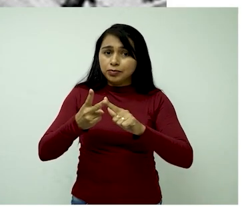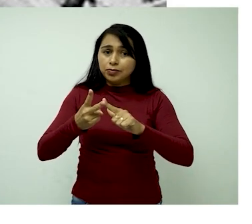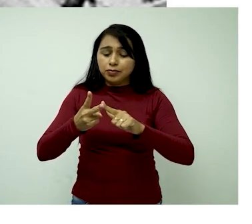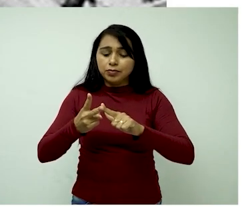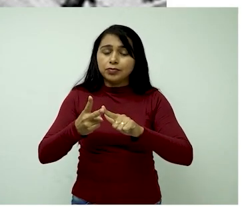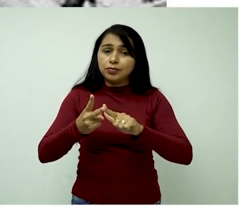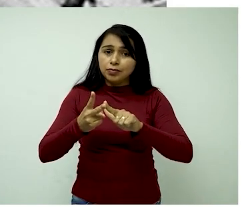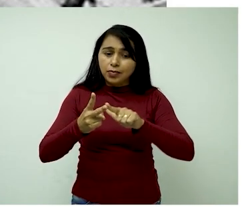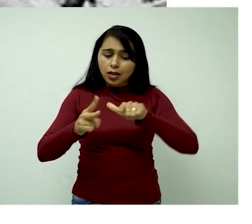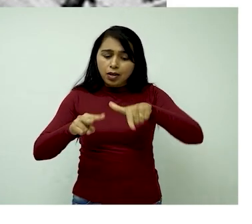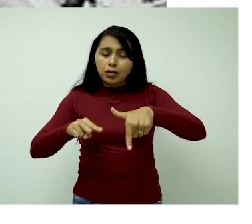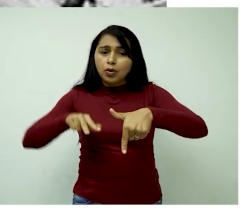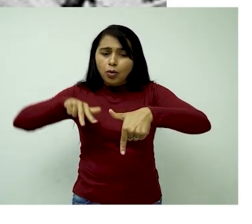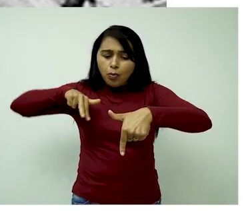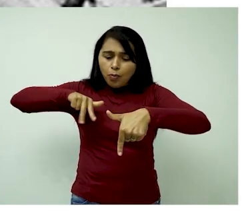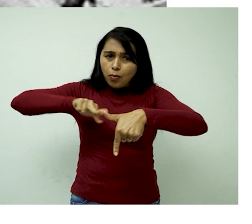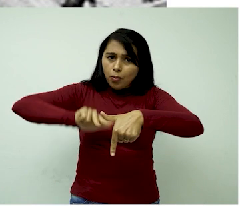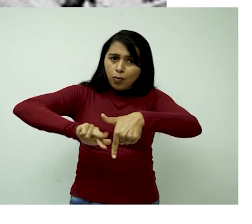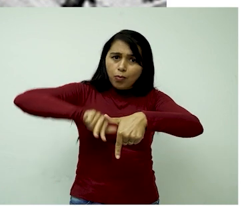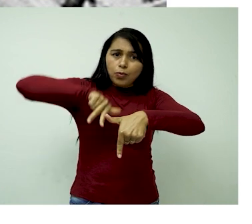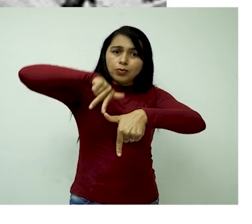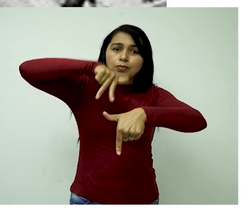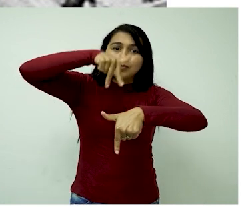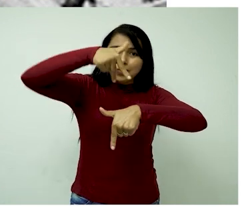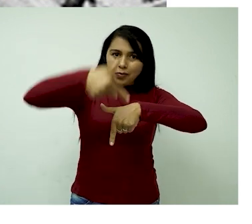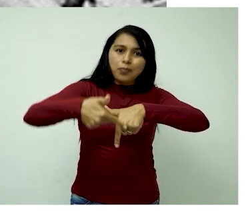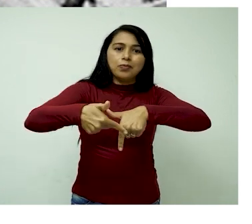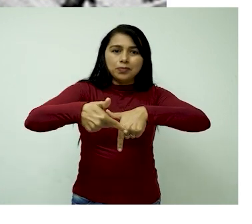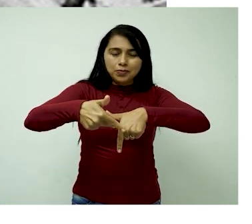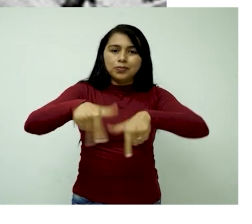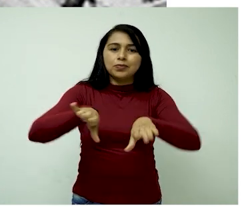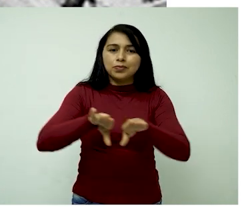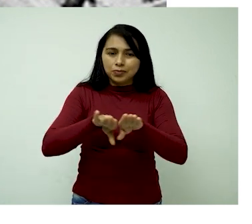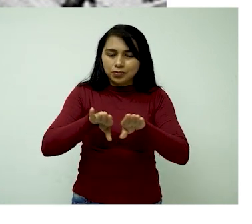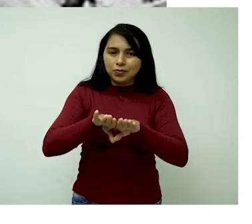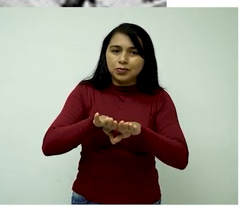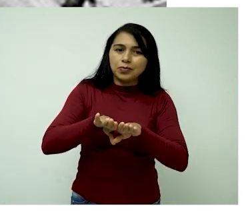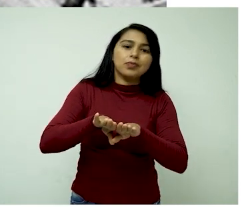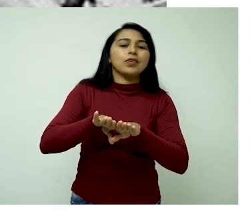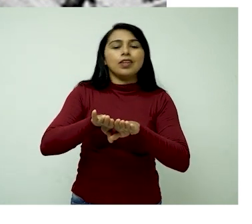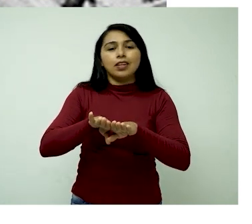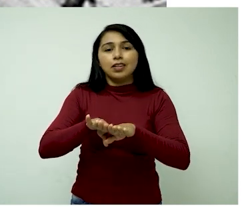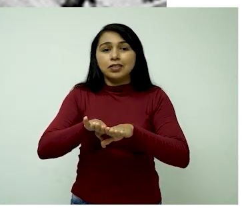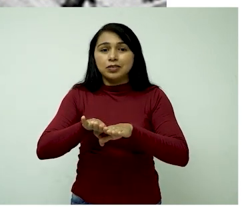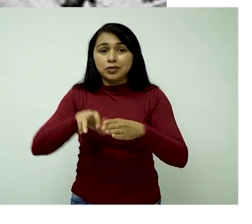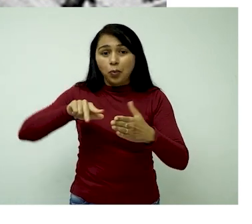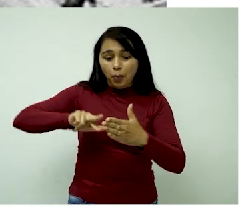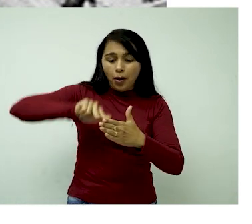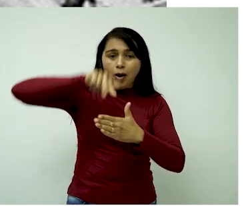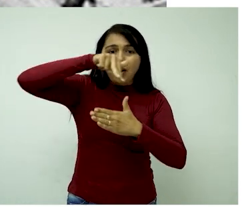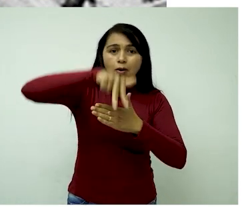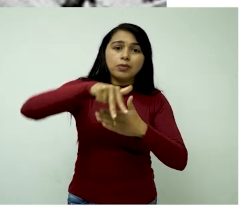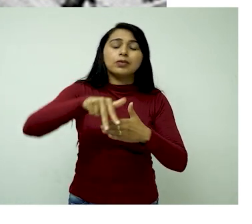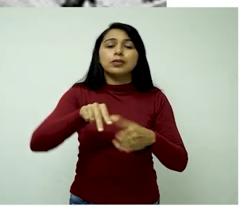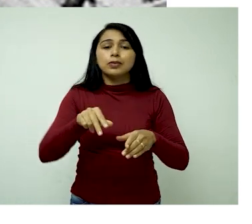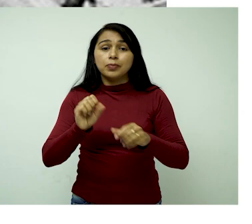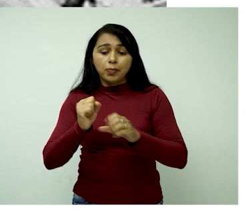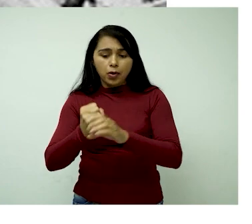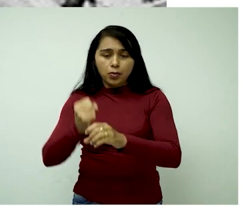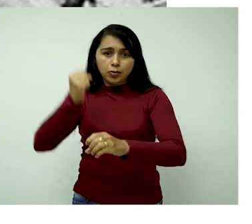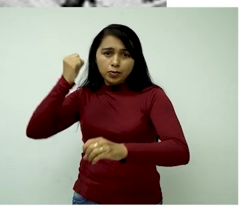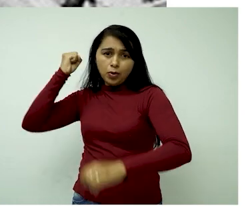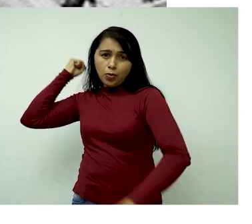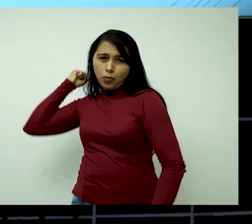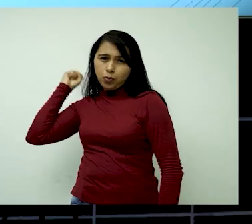aqui dentro dessa imagem, algumas situações onde possa se desenvolver saltos, onde possa se desenvolver